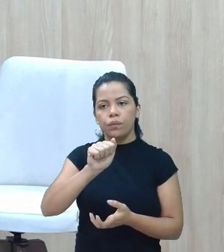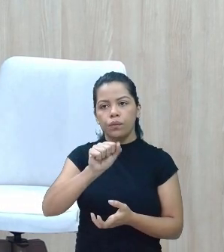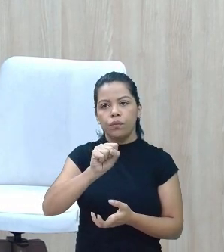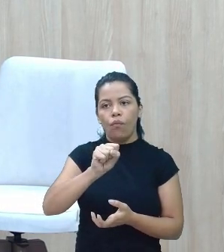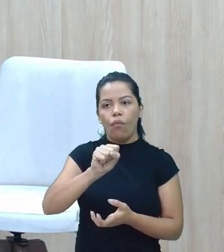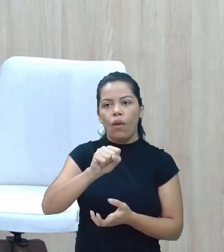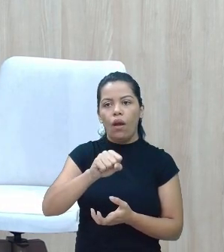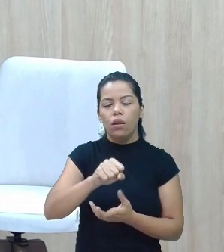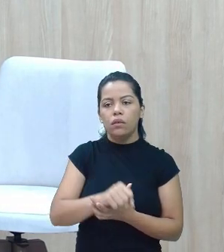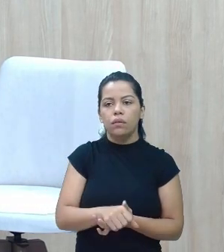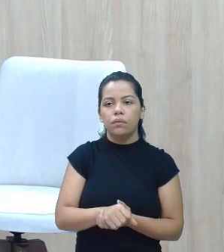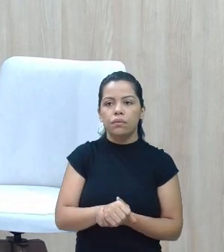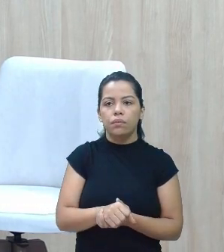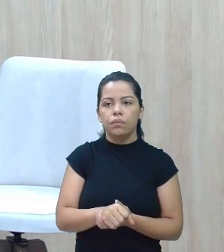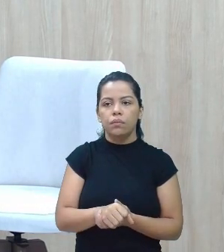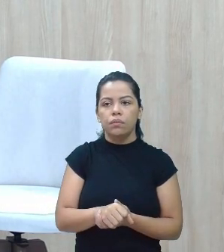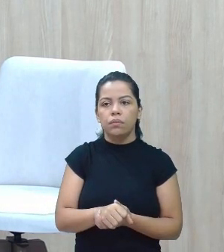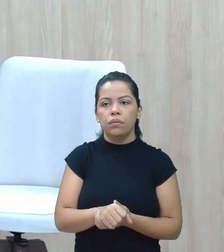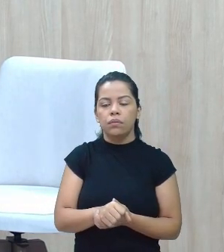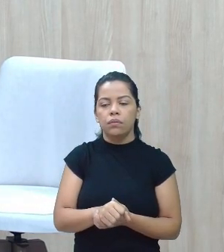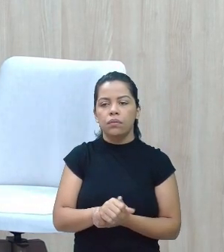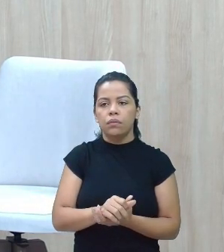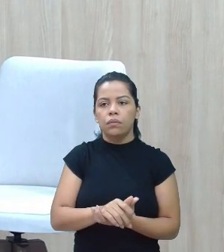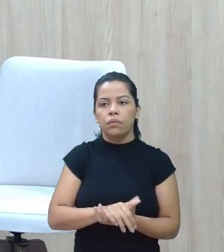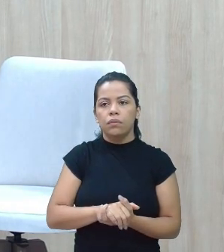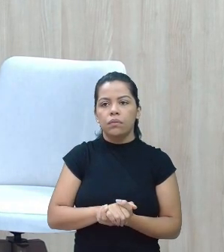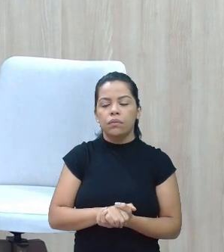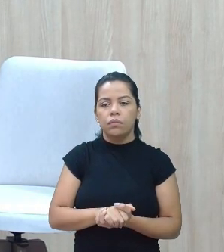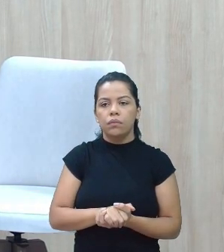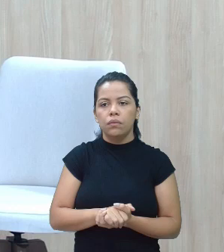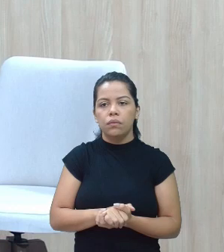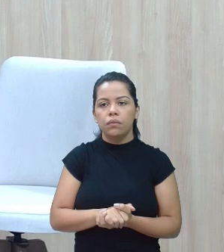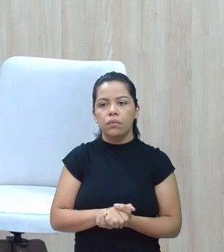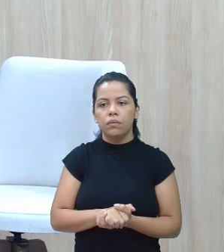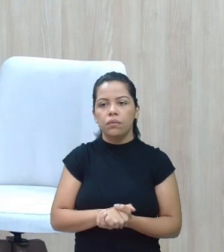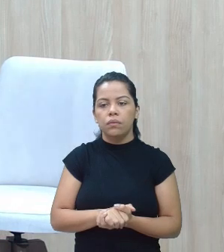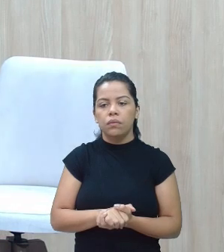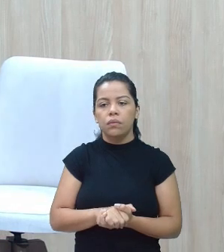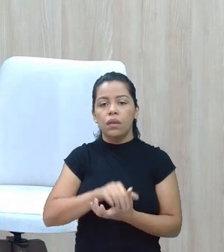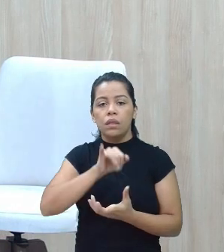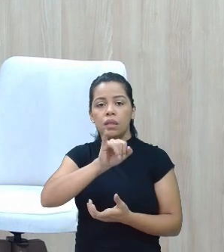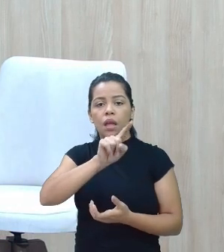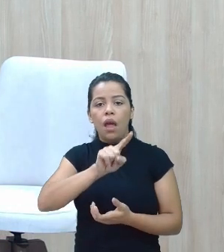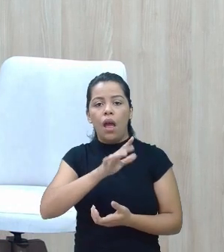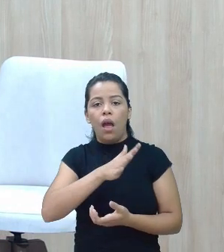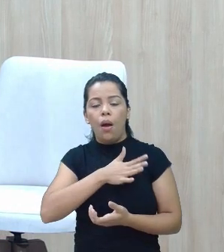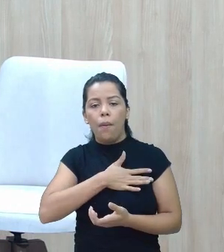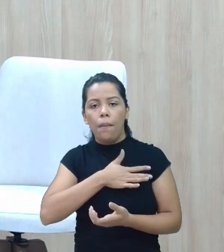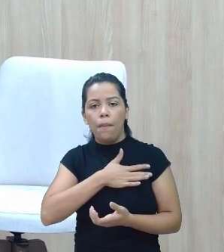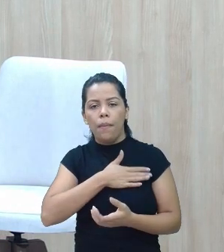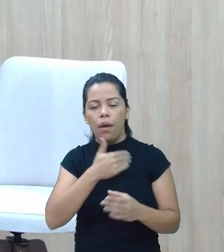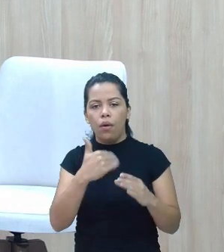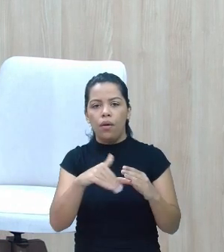RONY-S2 at Topmail. Beleza? Fosse o meu e-mail.